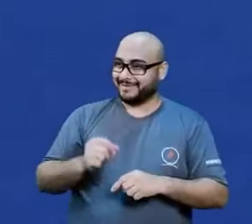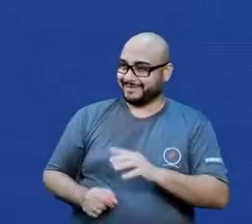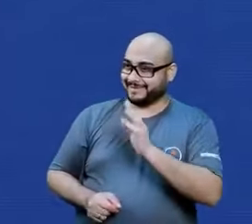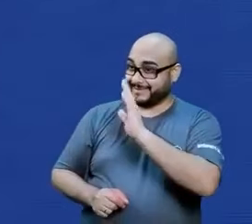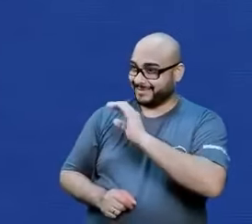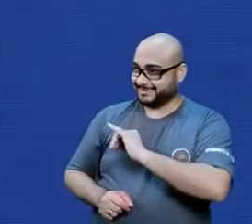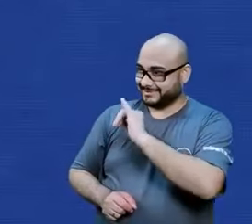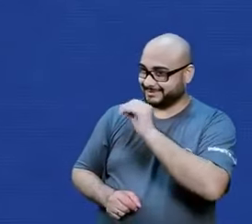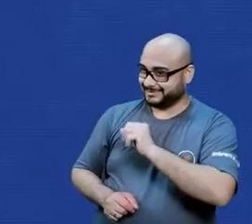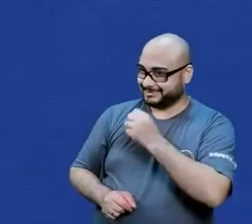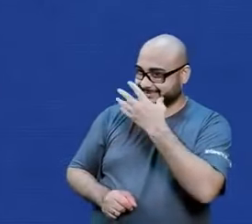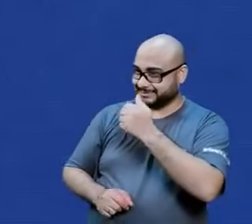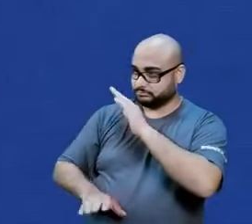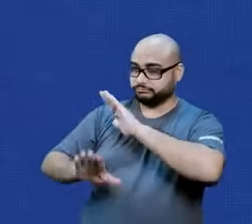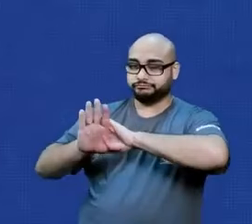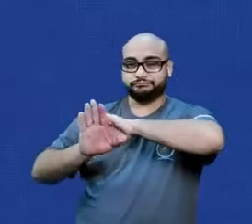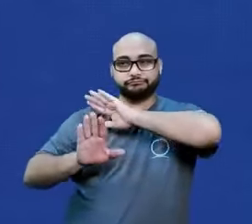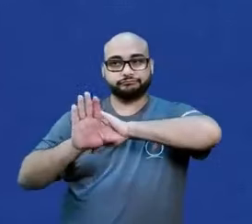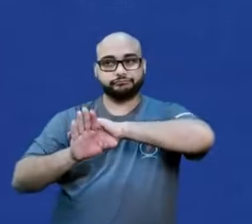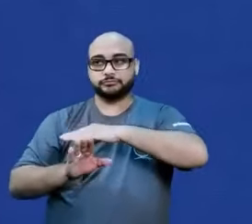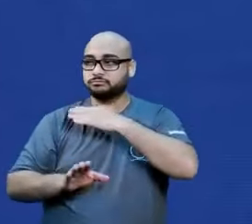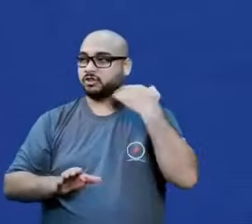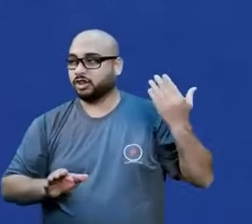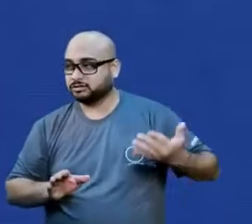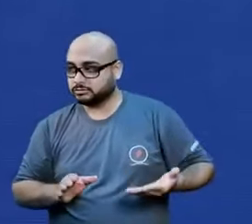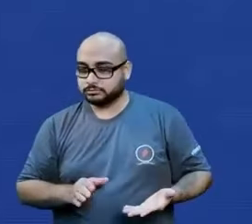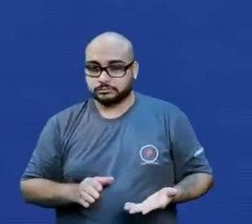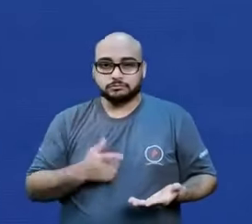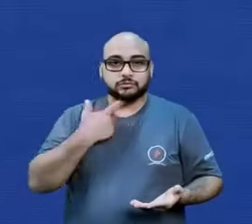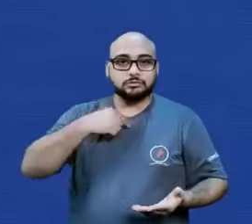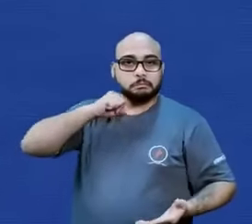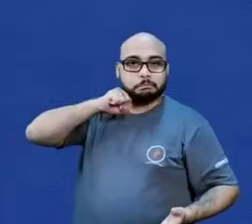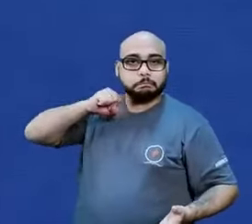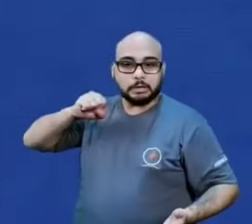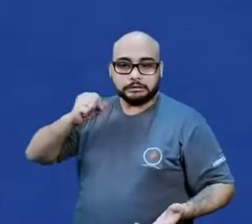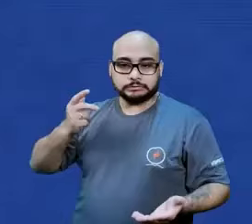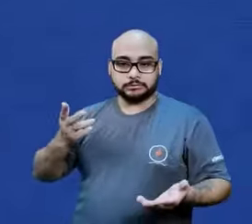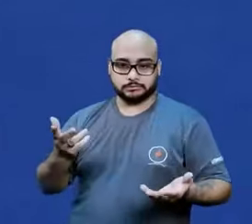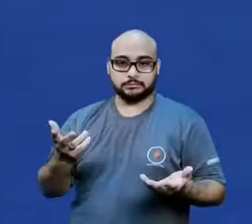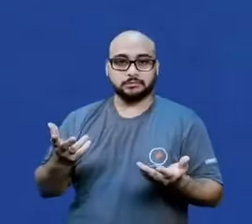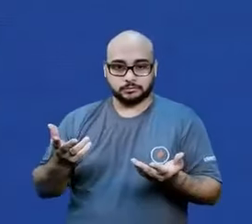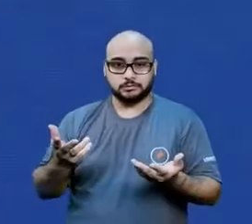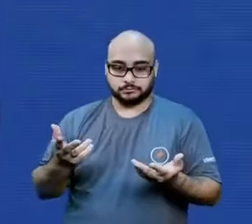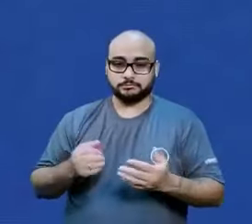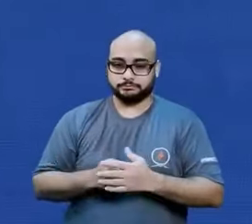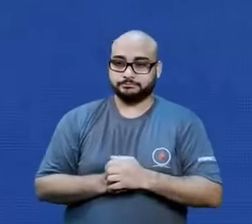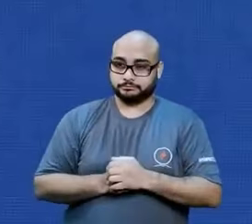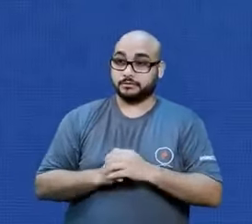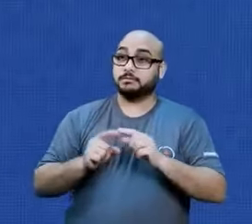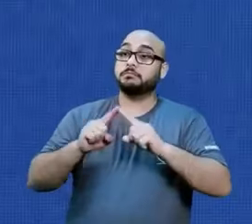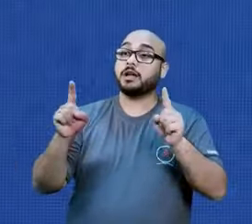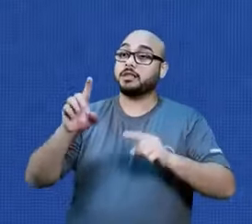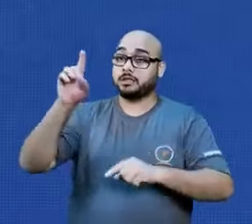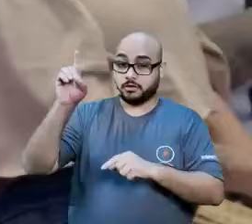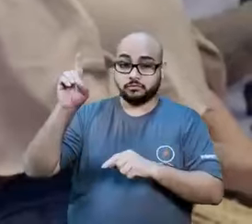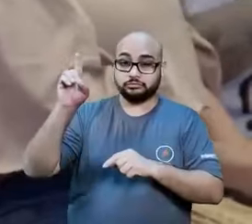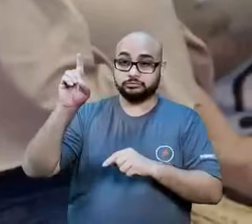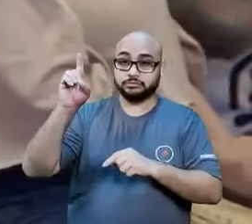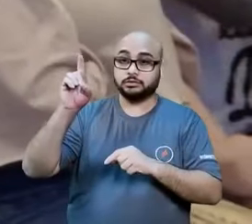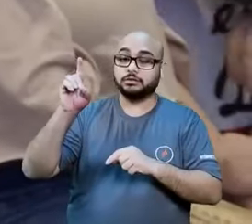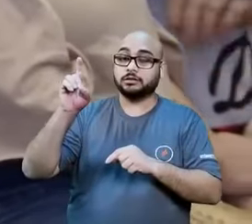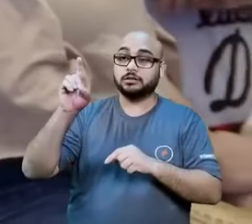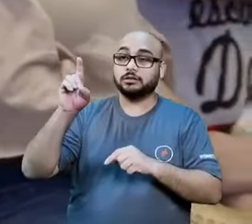H você não sabe H mas Deus olha pela onipresença e pela